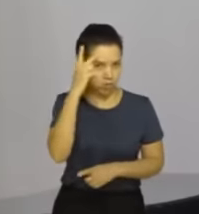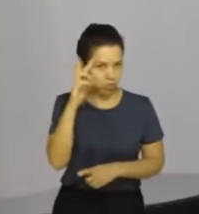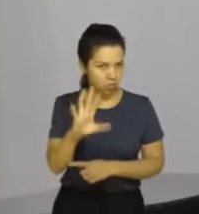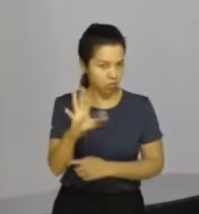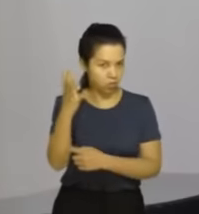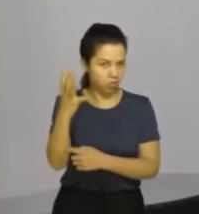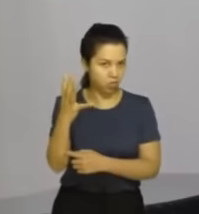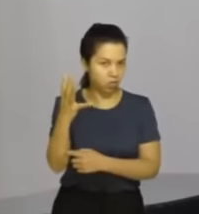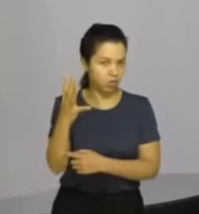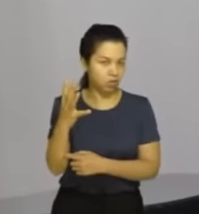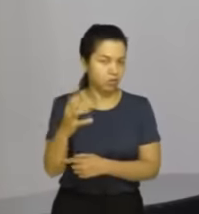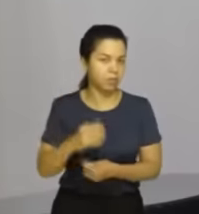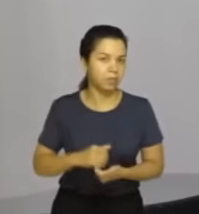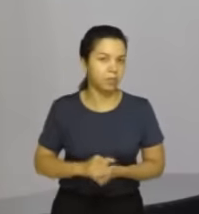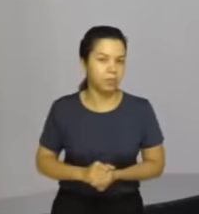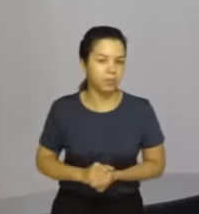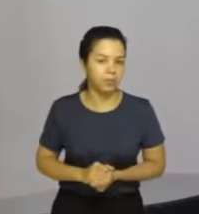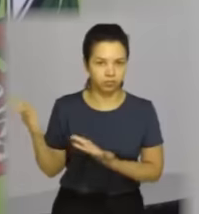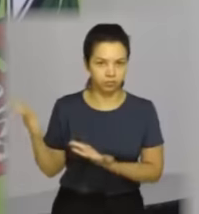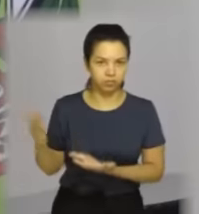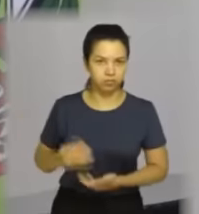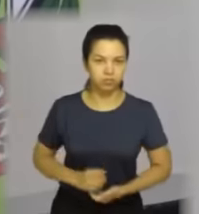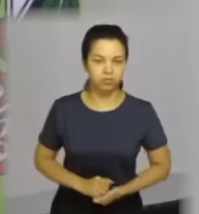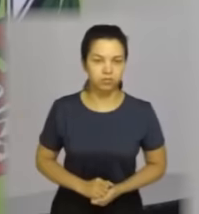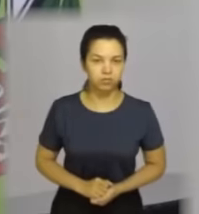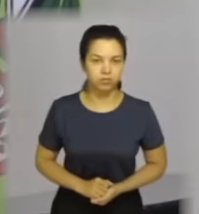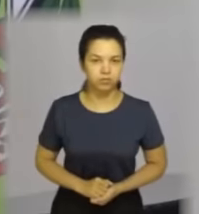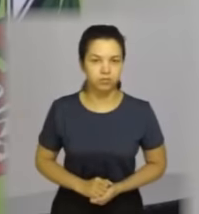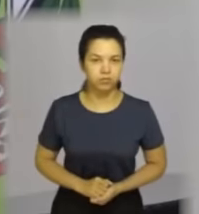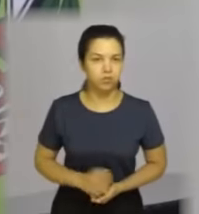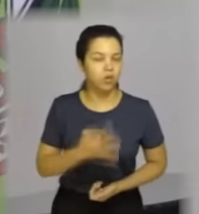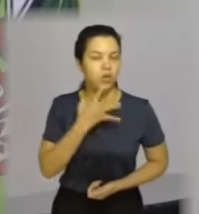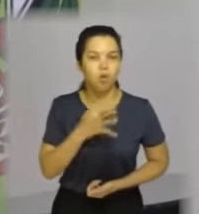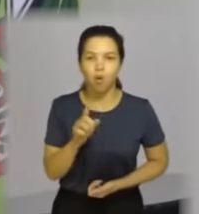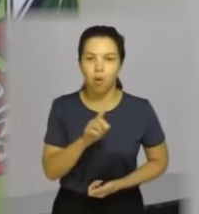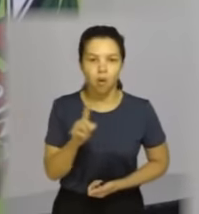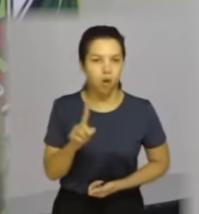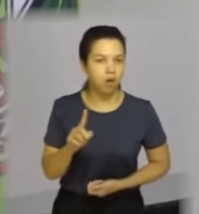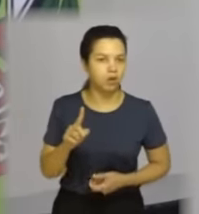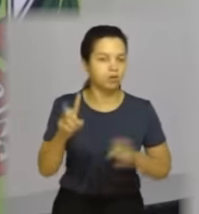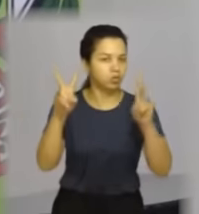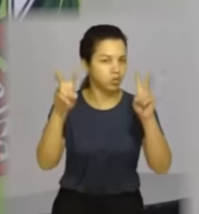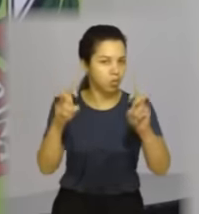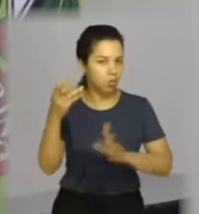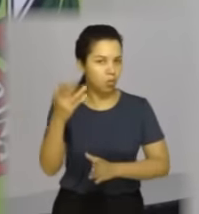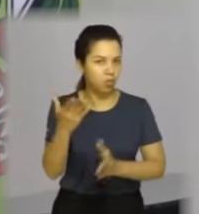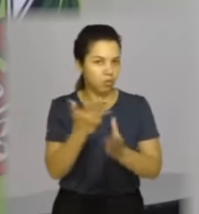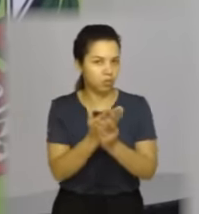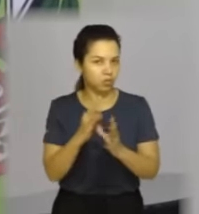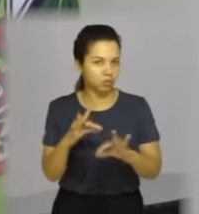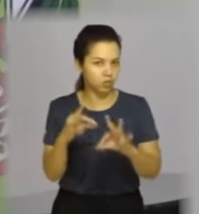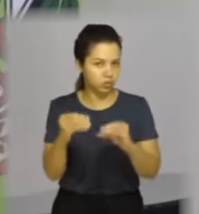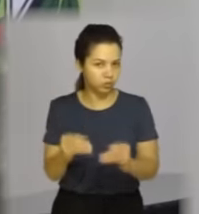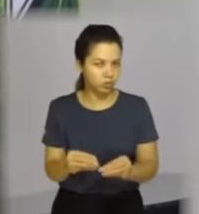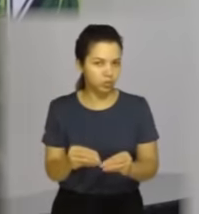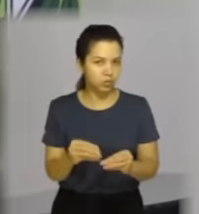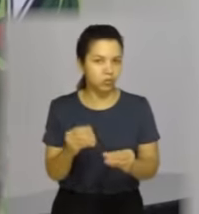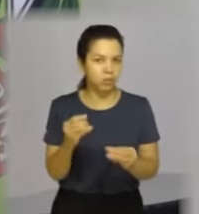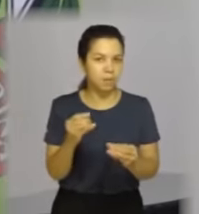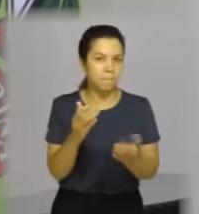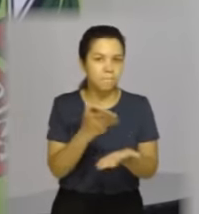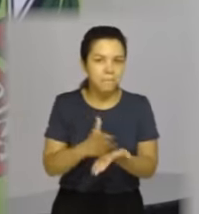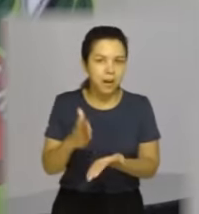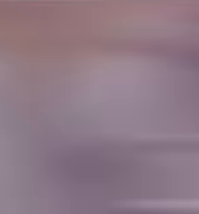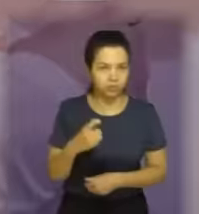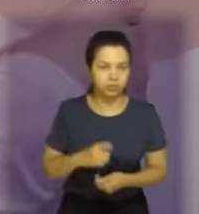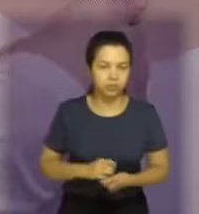do comportamento da mídia nesse caso. Sem conhecer os autos do processo na integralidade, com pedaços do processo da